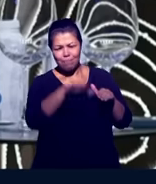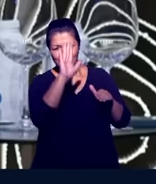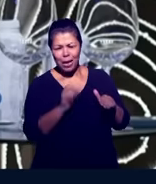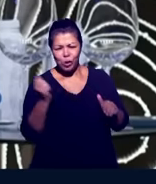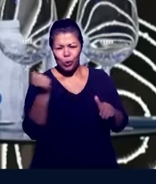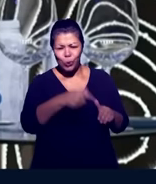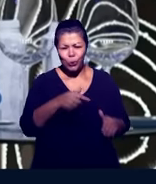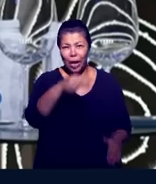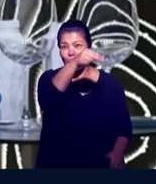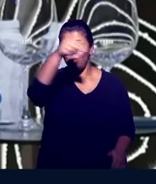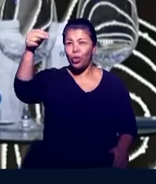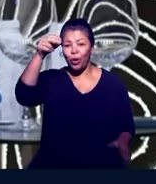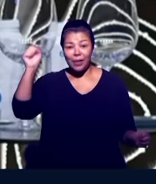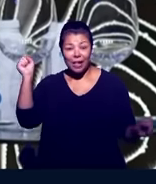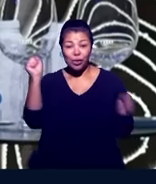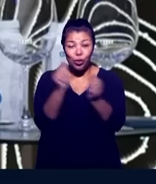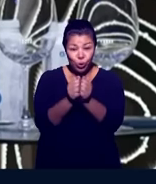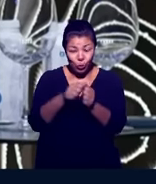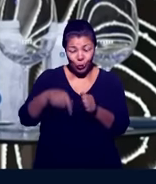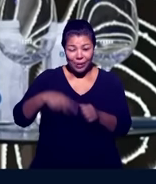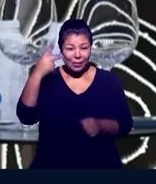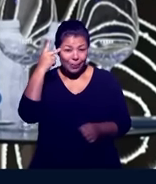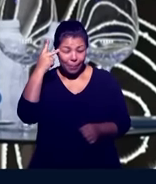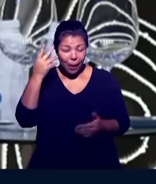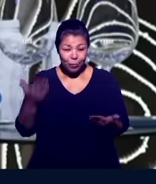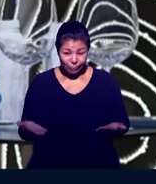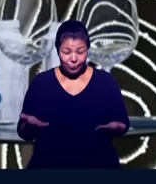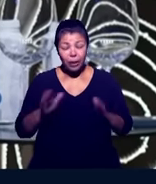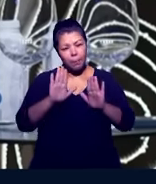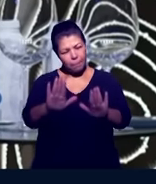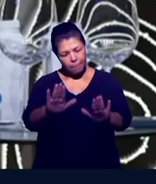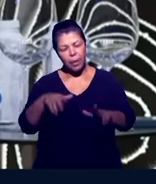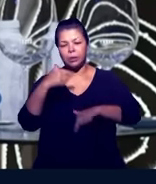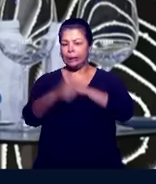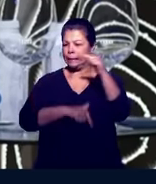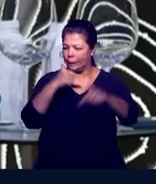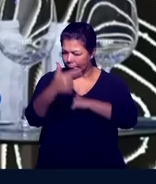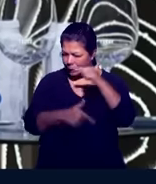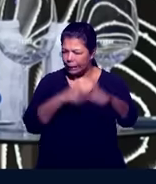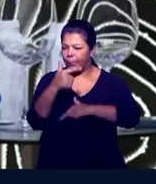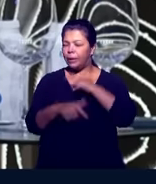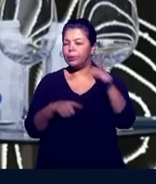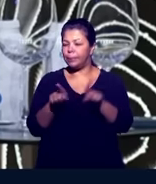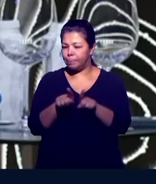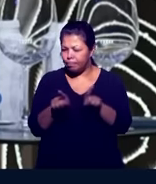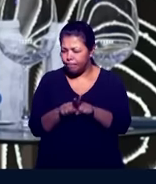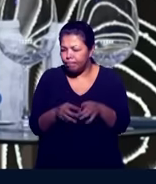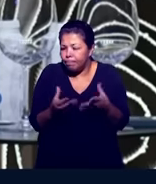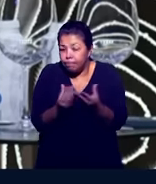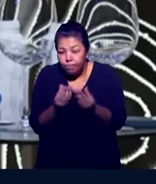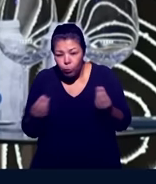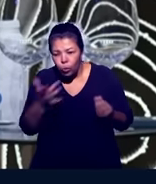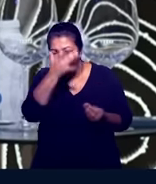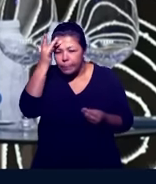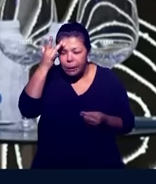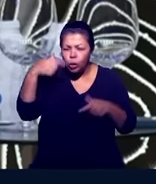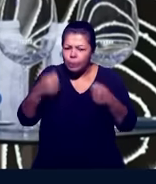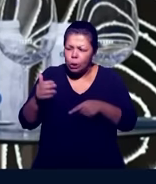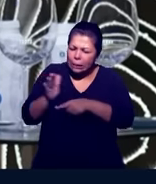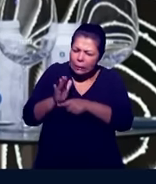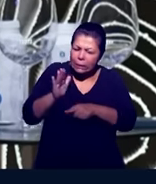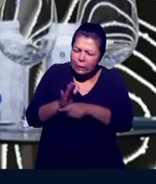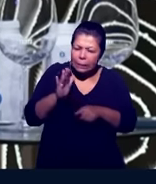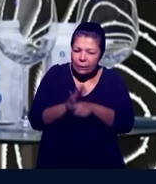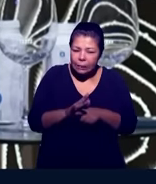realidade de São Paulo hoje agora ali teve muito trabalho de muita gente e o Rodrigo colaborou muito para